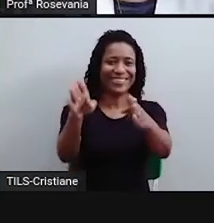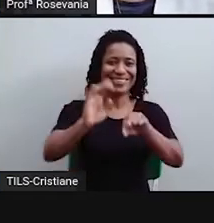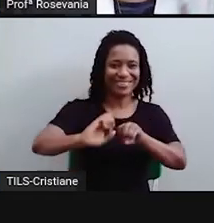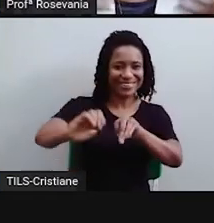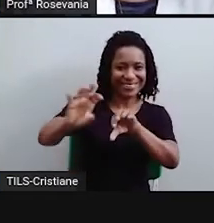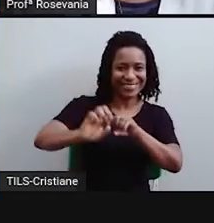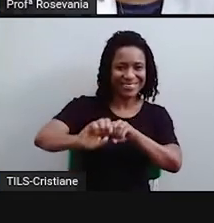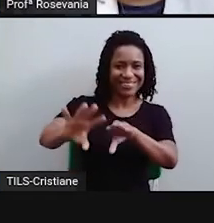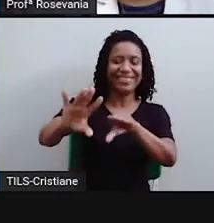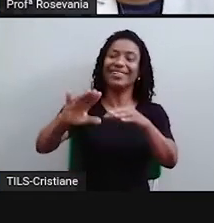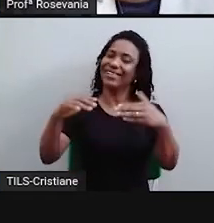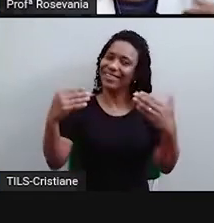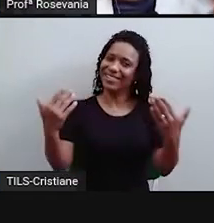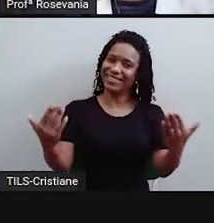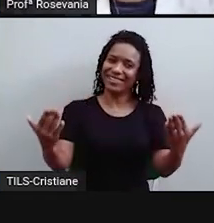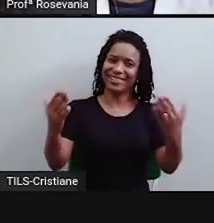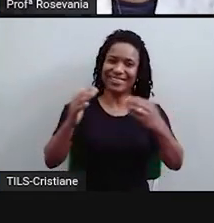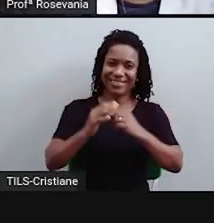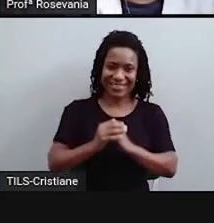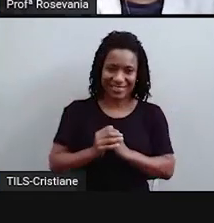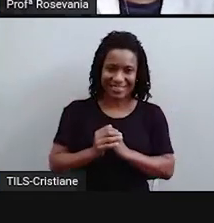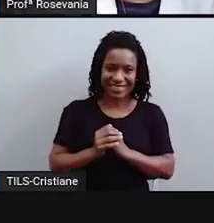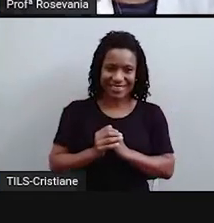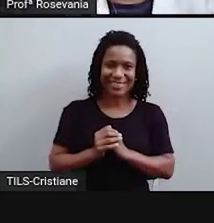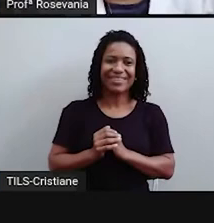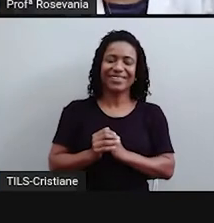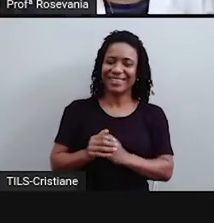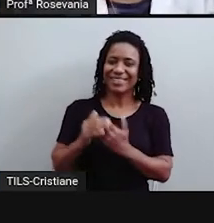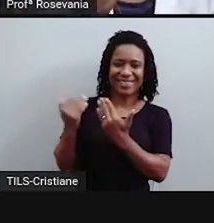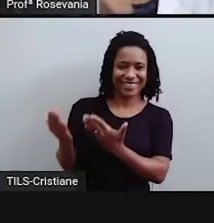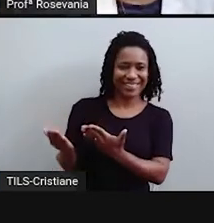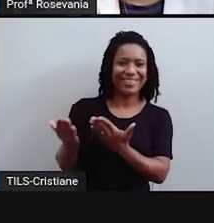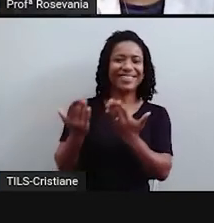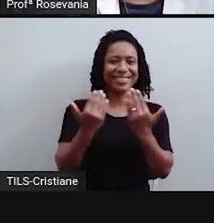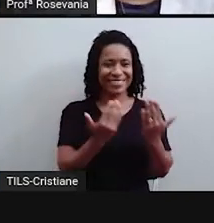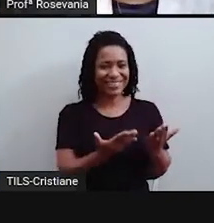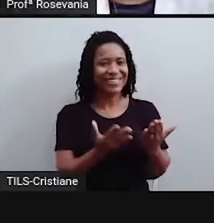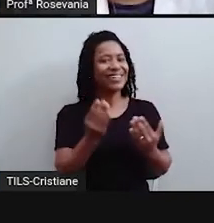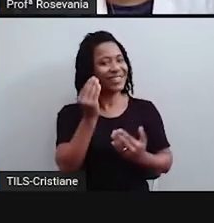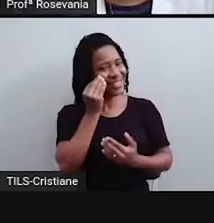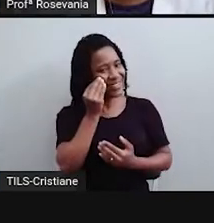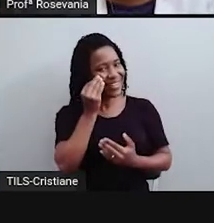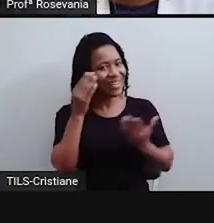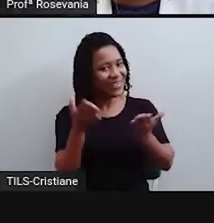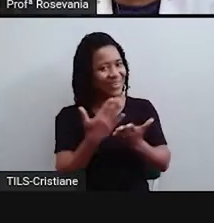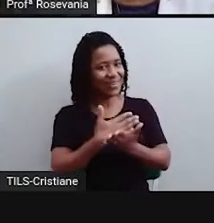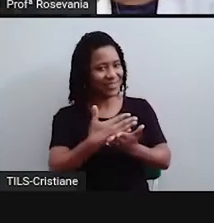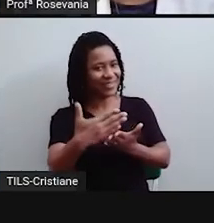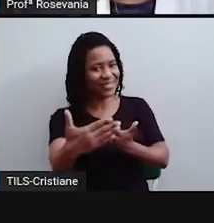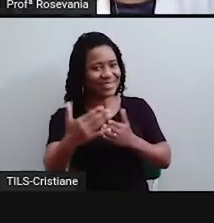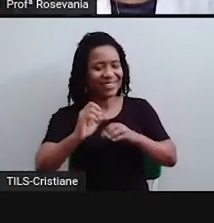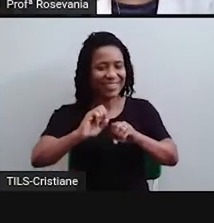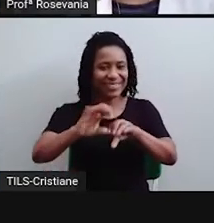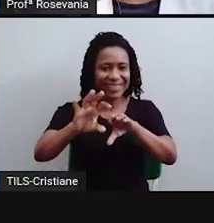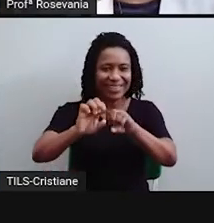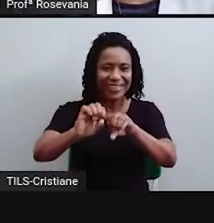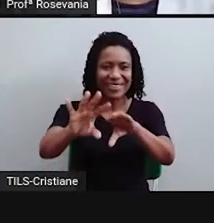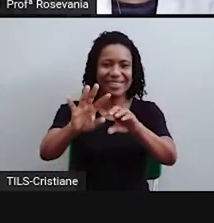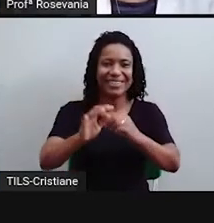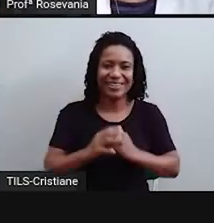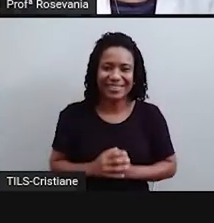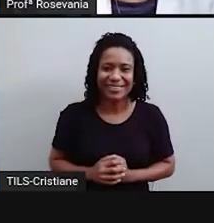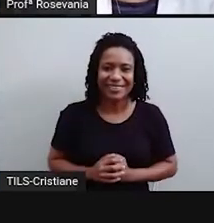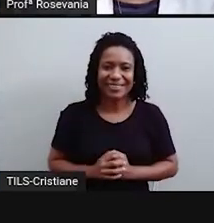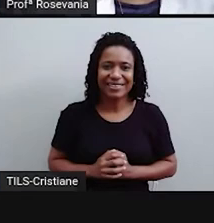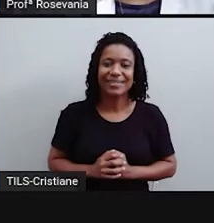Então, agora que já está todo mundo devidamente apresentado, vamos, né, à nossa aula de hoje, né?